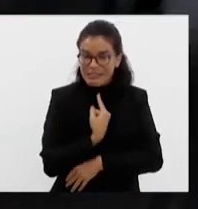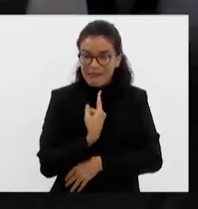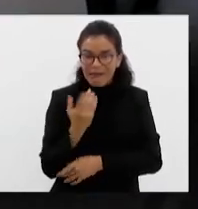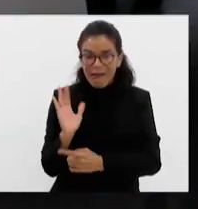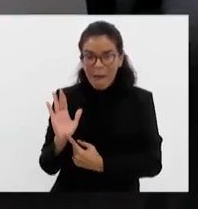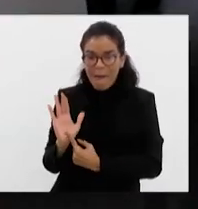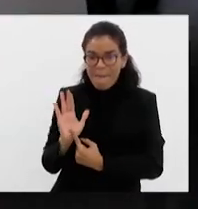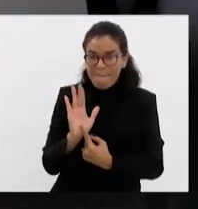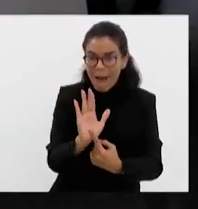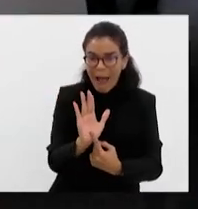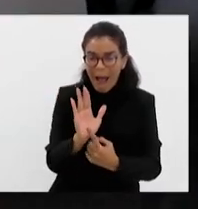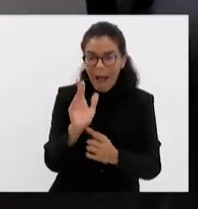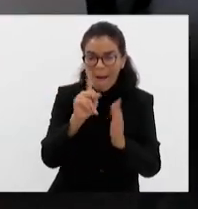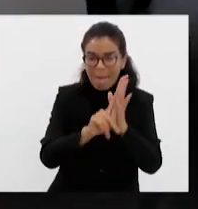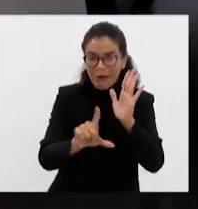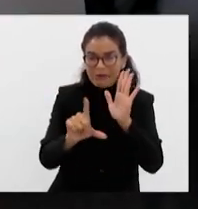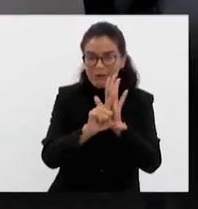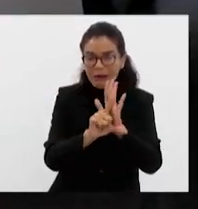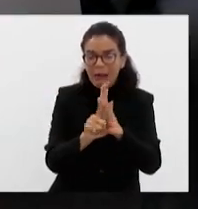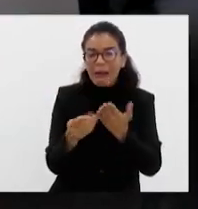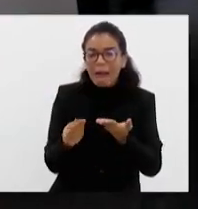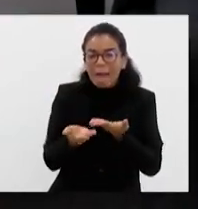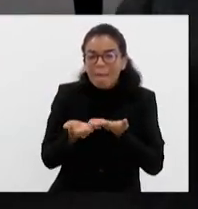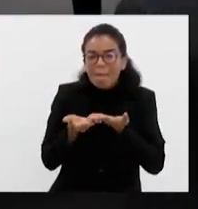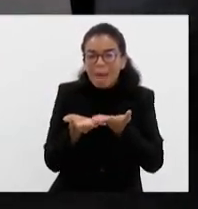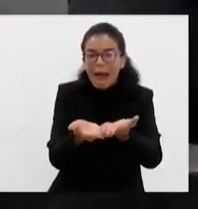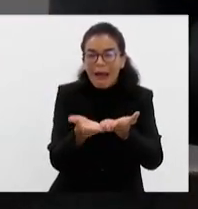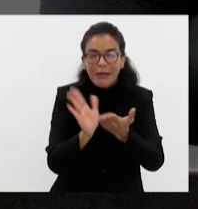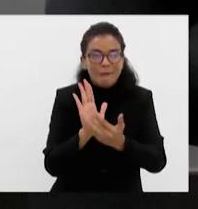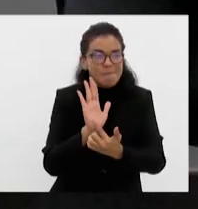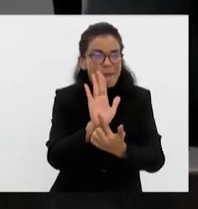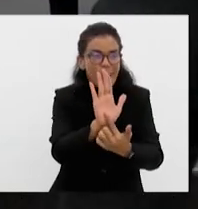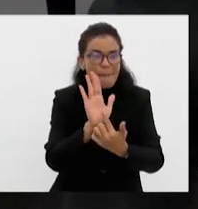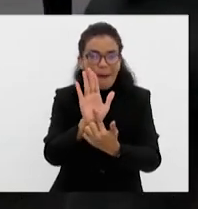essa pilha de projetos de leis que apresentamos,